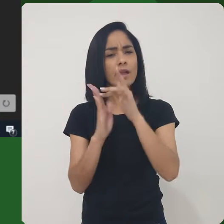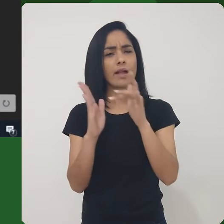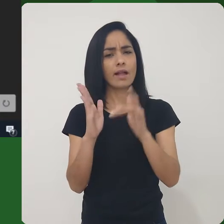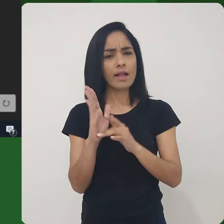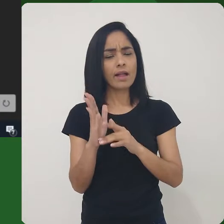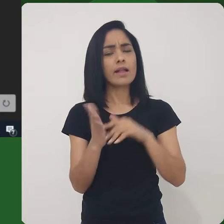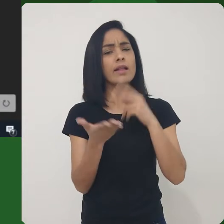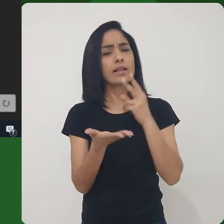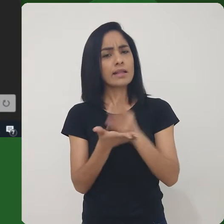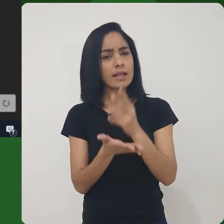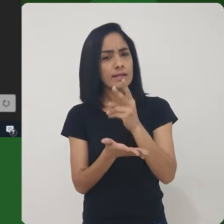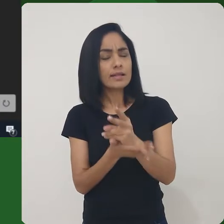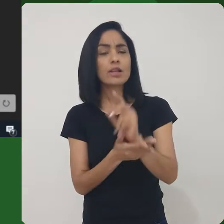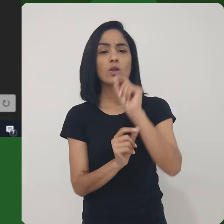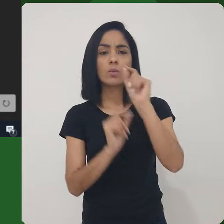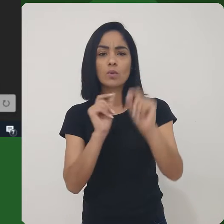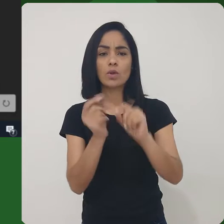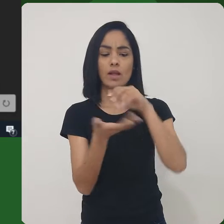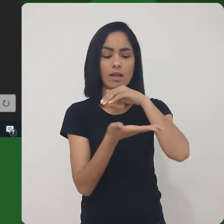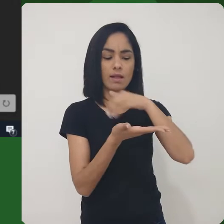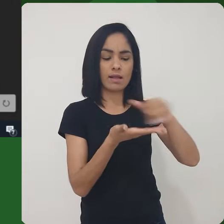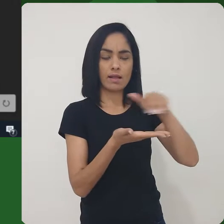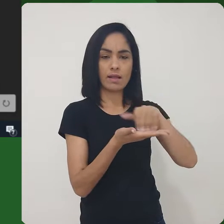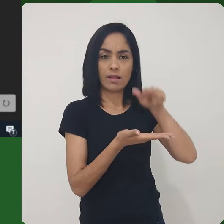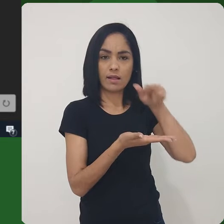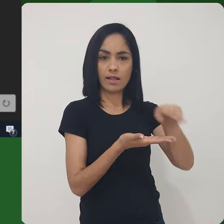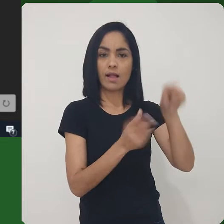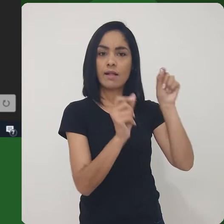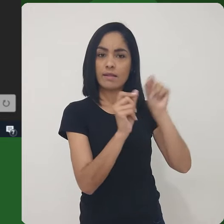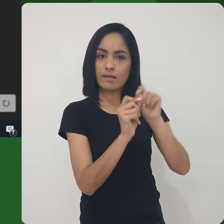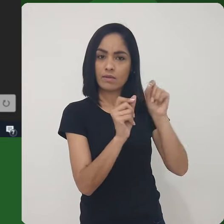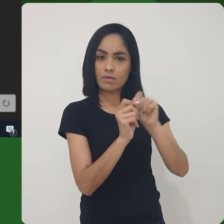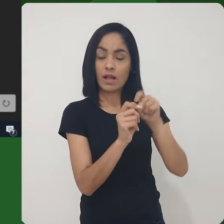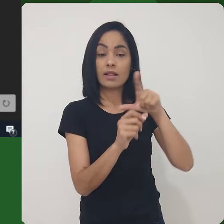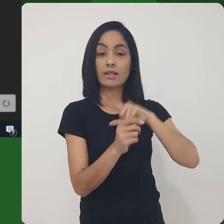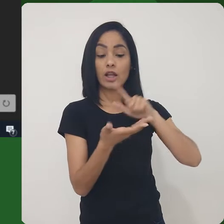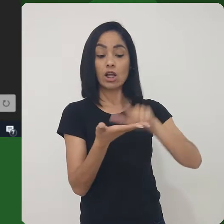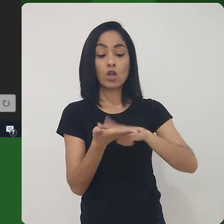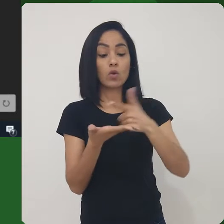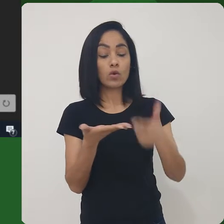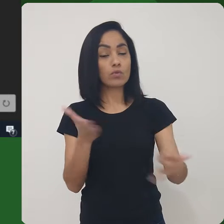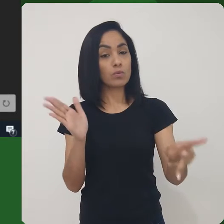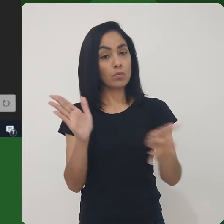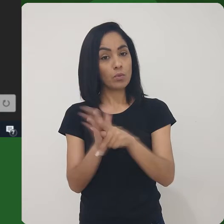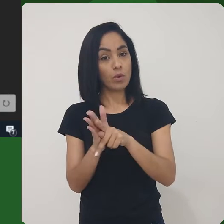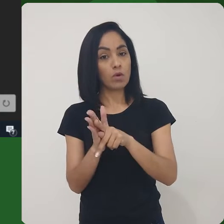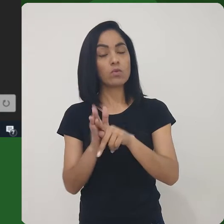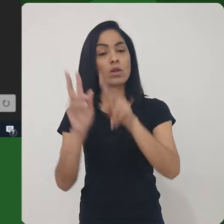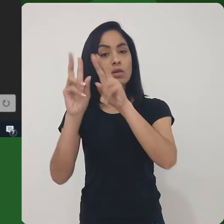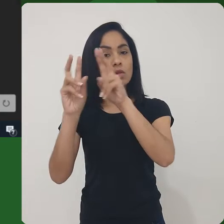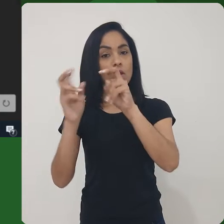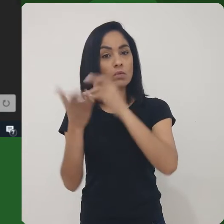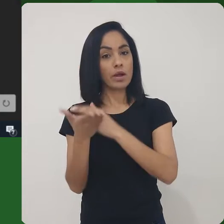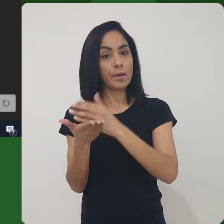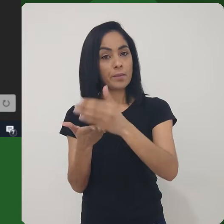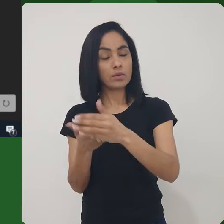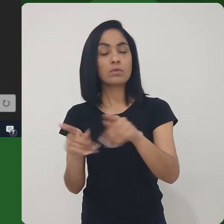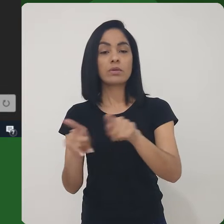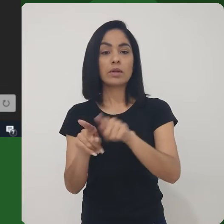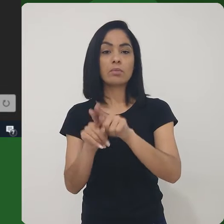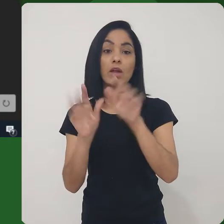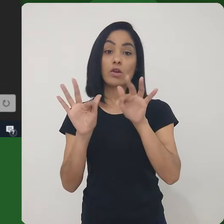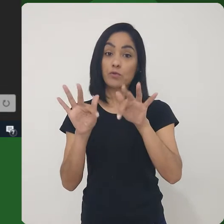transcritas pelo secretário ou secretária em um livro próprio, né, que deve conter um termo de abertura e um termo